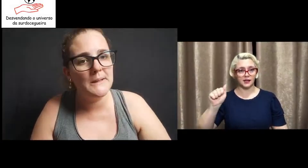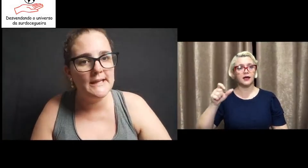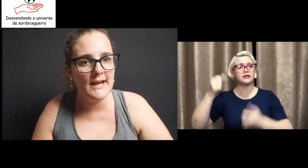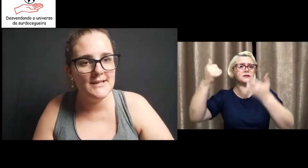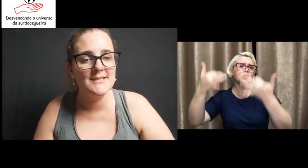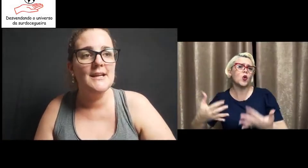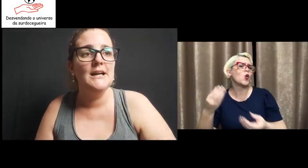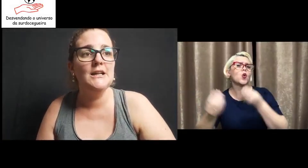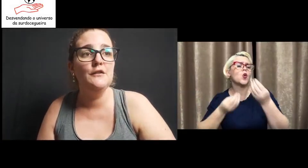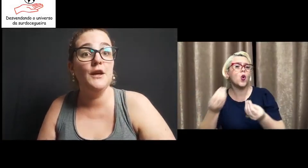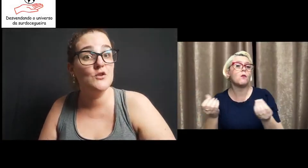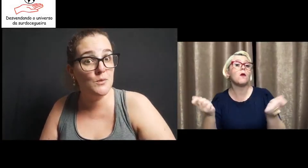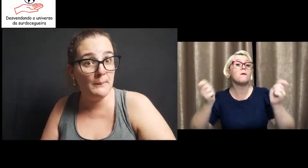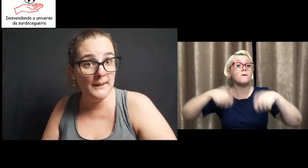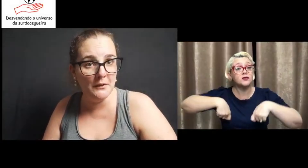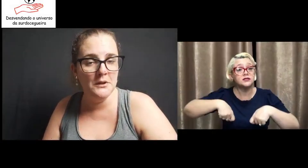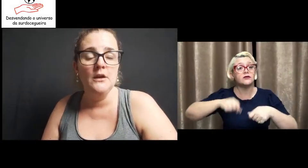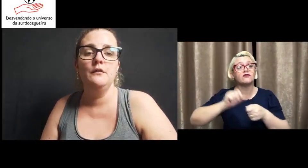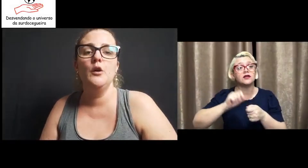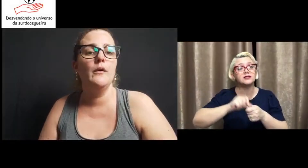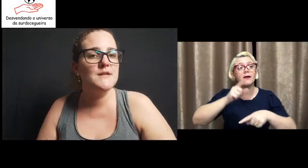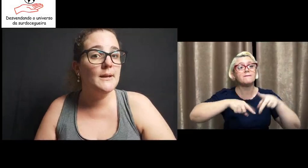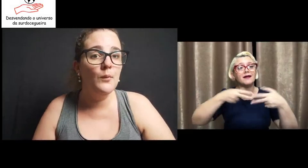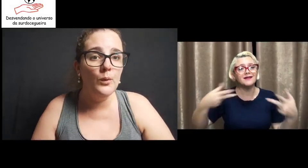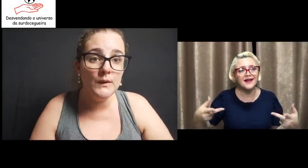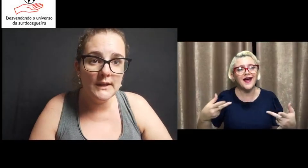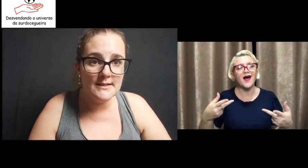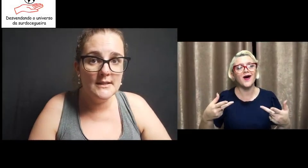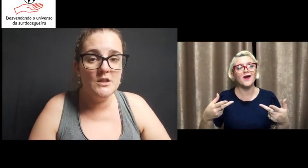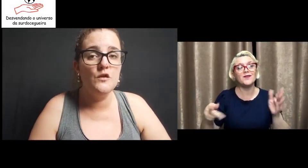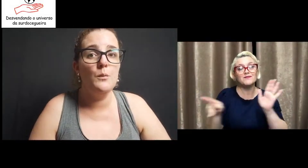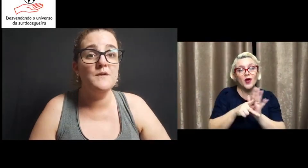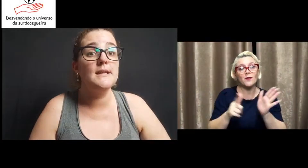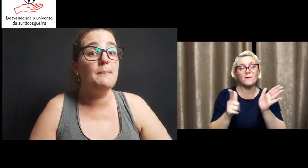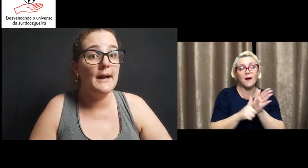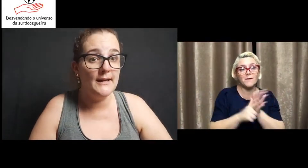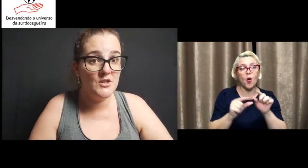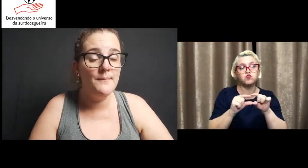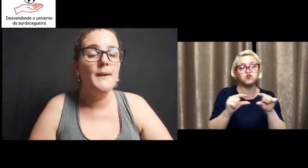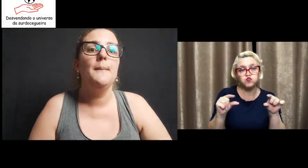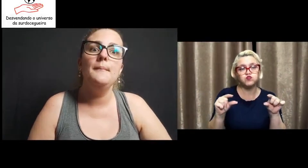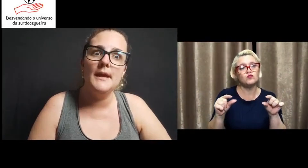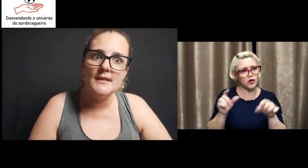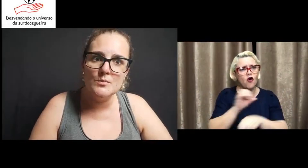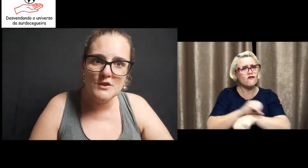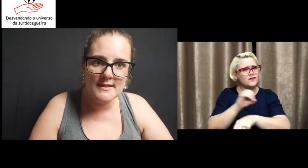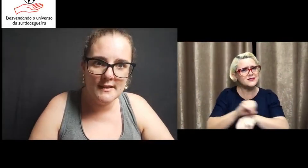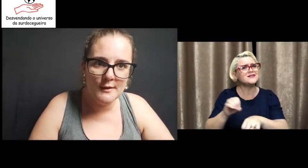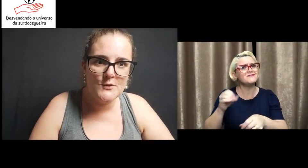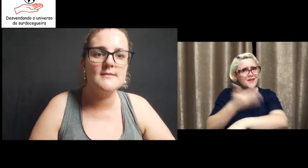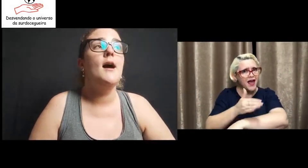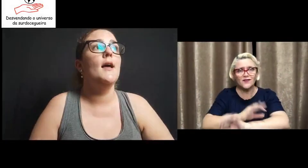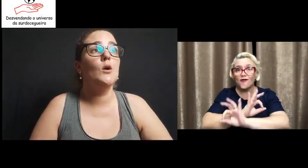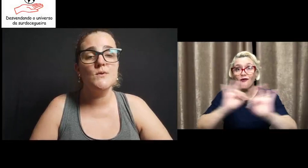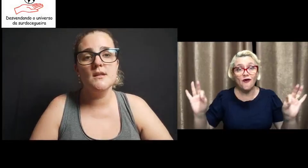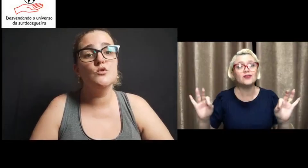alguns materiais feitos de papelão. Foi uma oficina muito interessante, foi uma oficina prática, mesmo